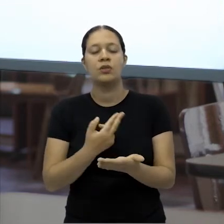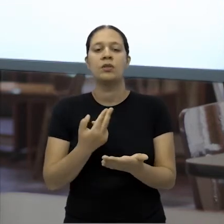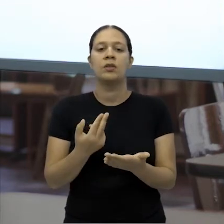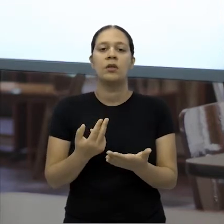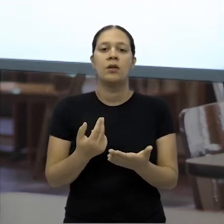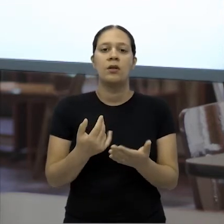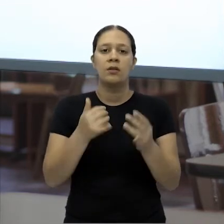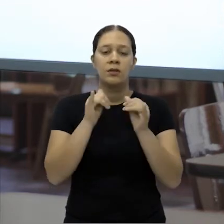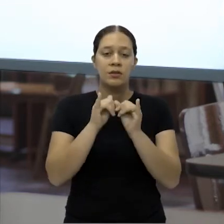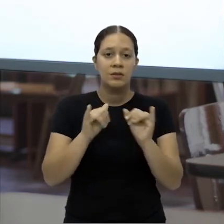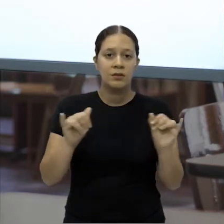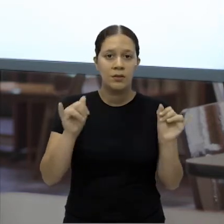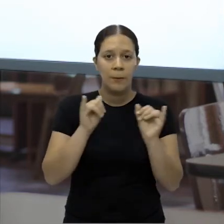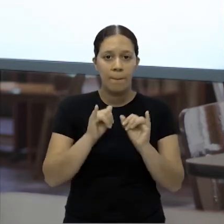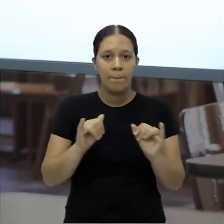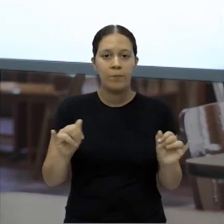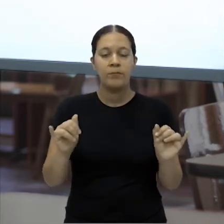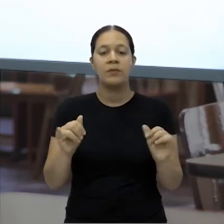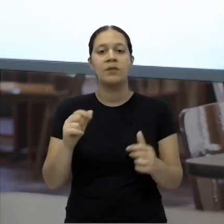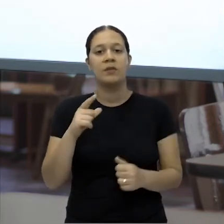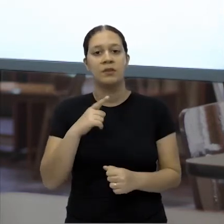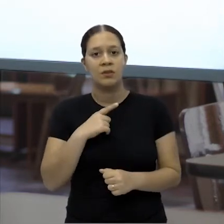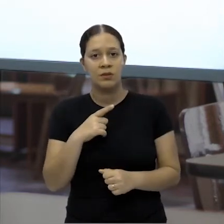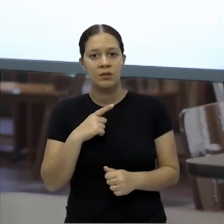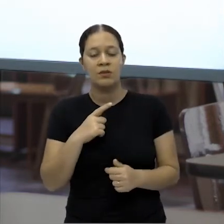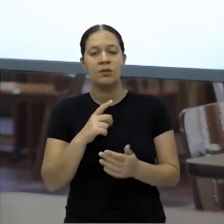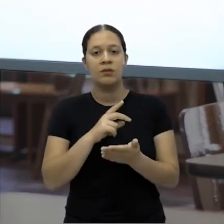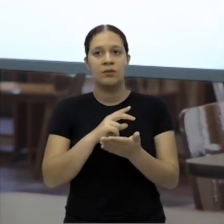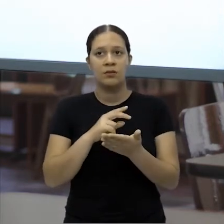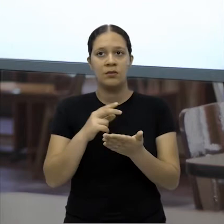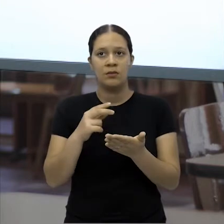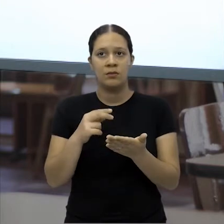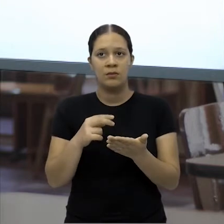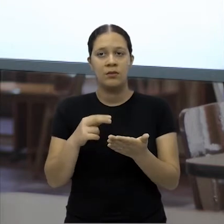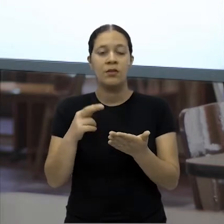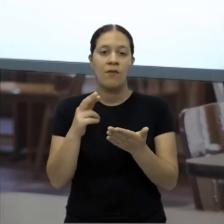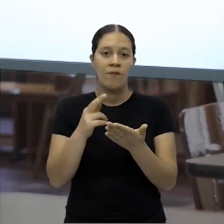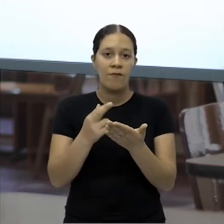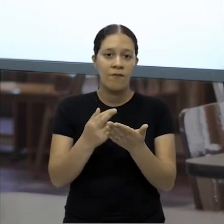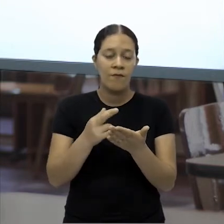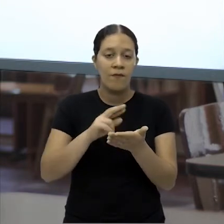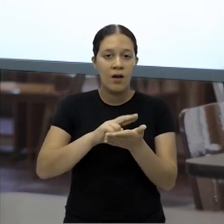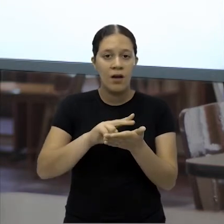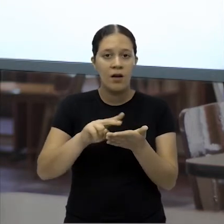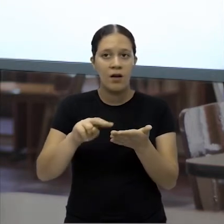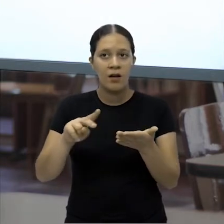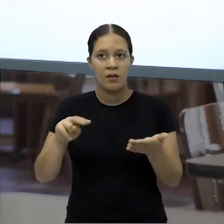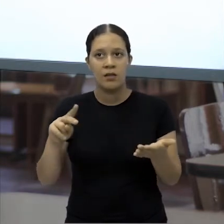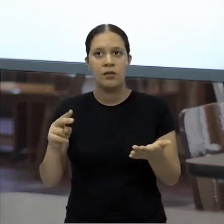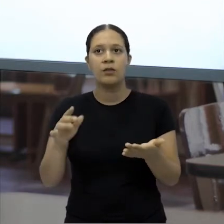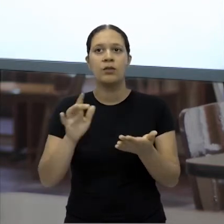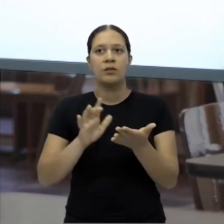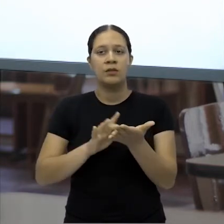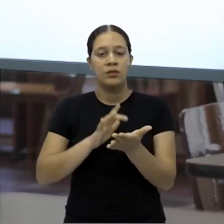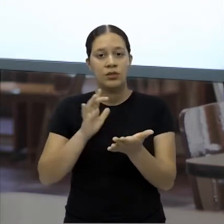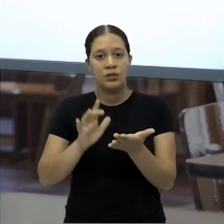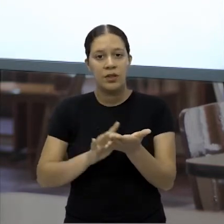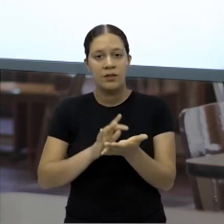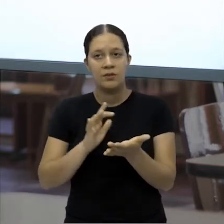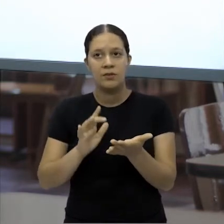isso para as pessoas e dizer, cara, sabia que existem vários tipos de gêneros diferentes, inclusive gêneros